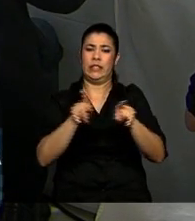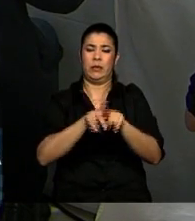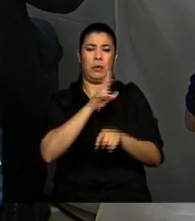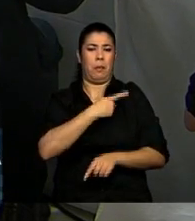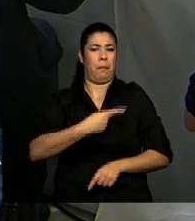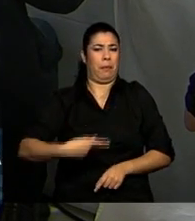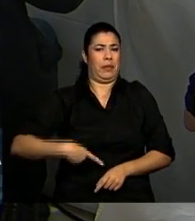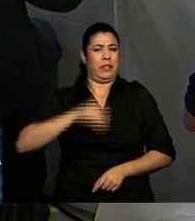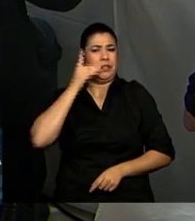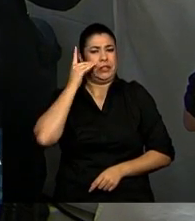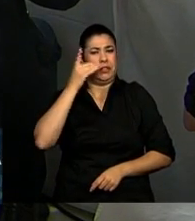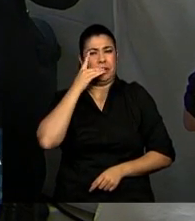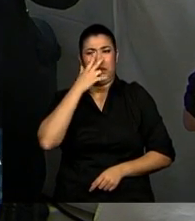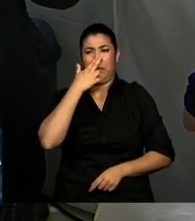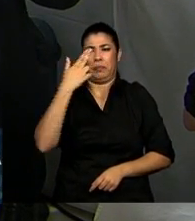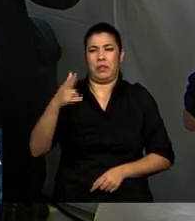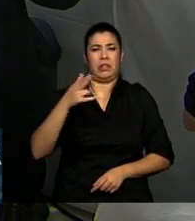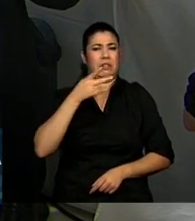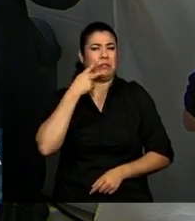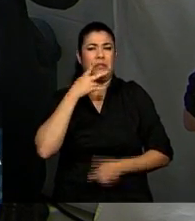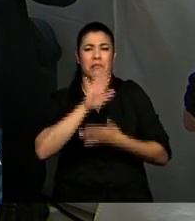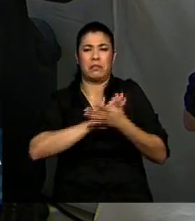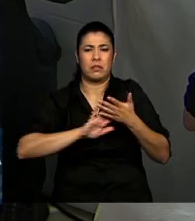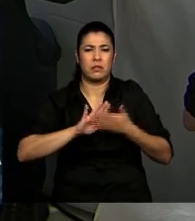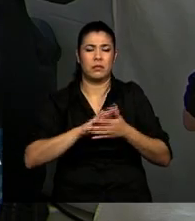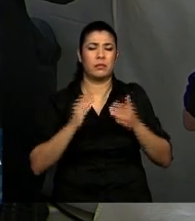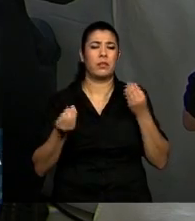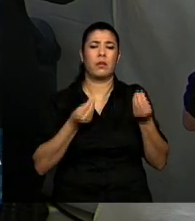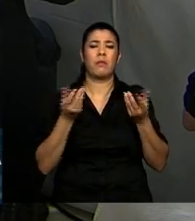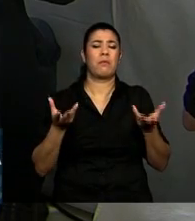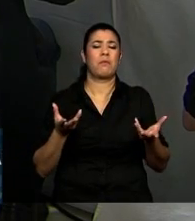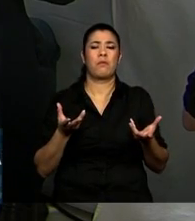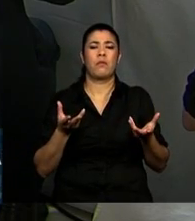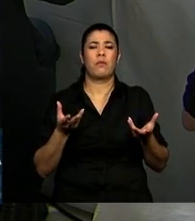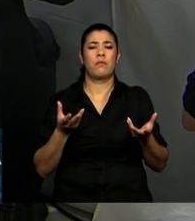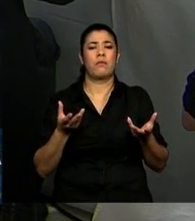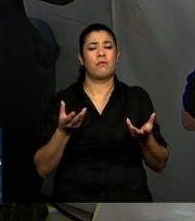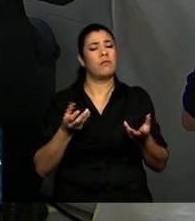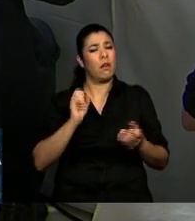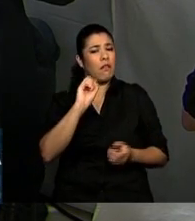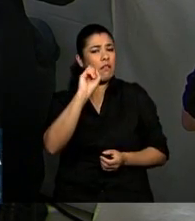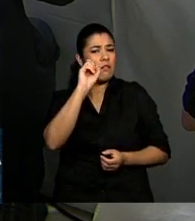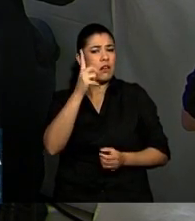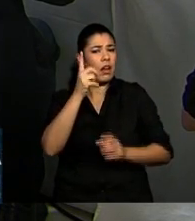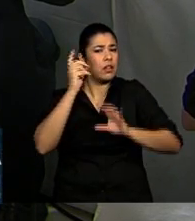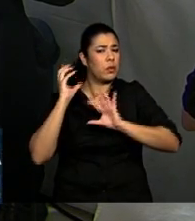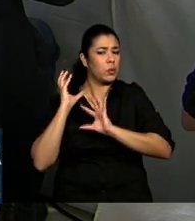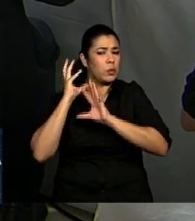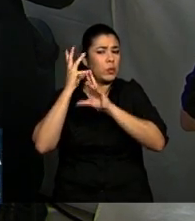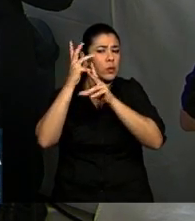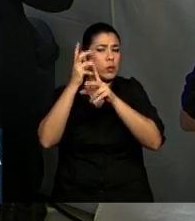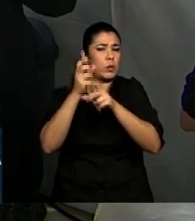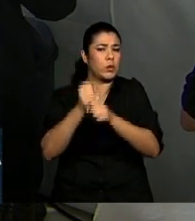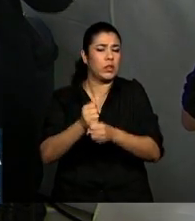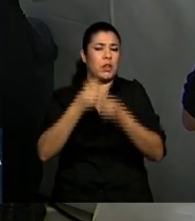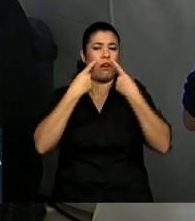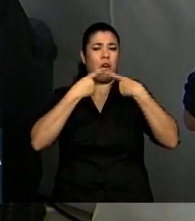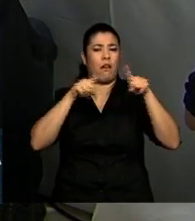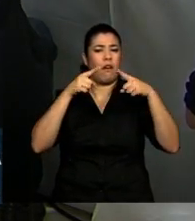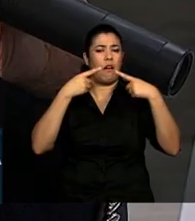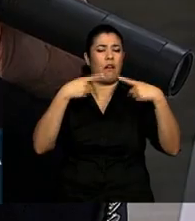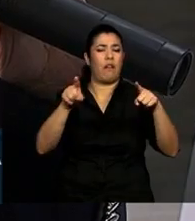não estava falando e eh é recorrente uma crítica que se faz